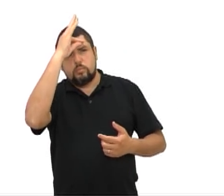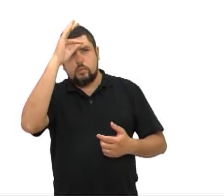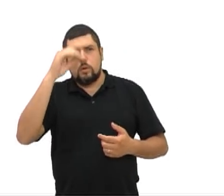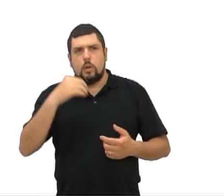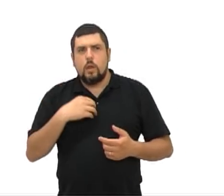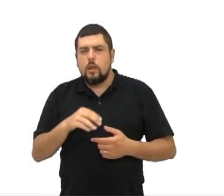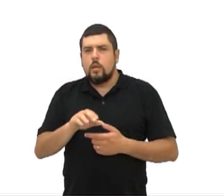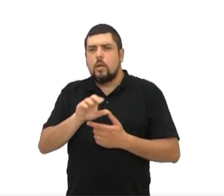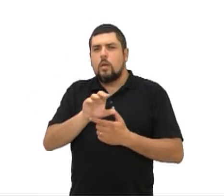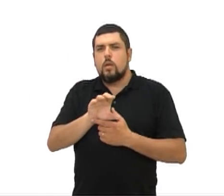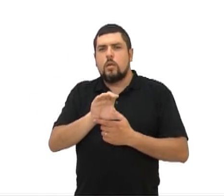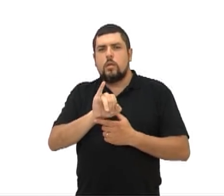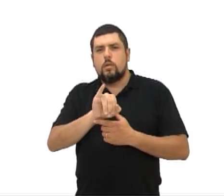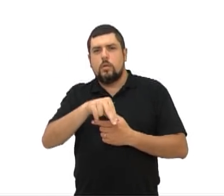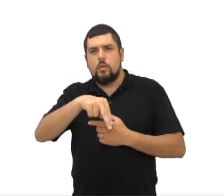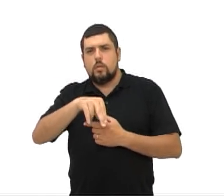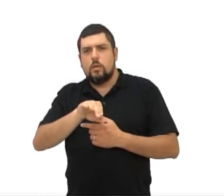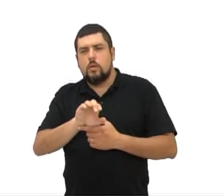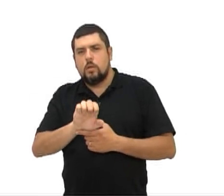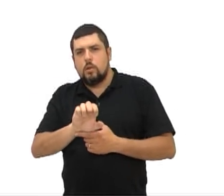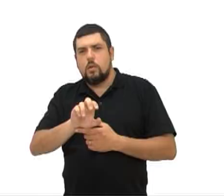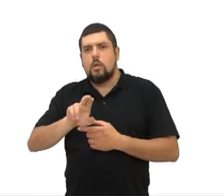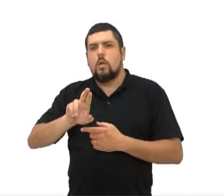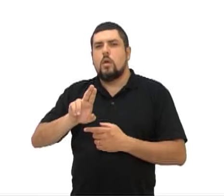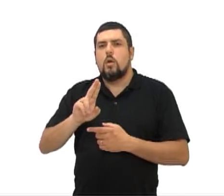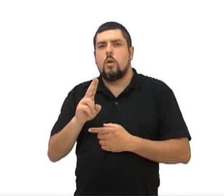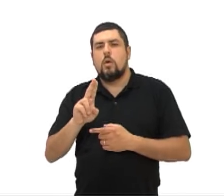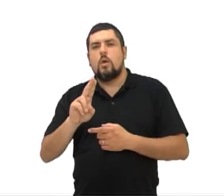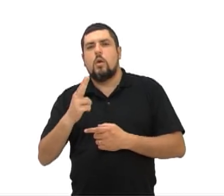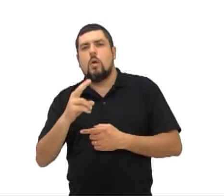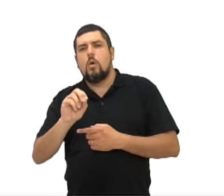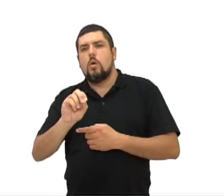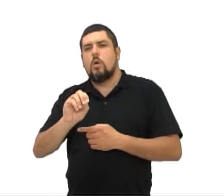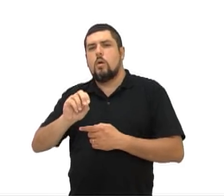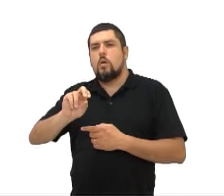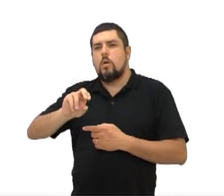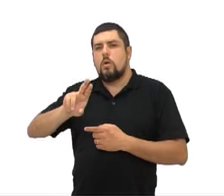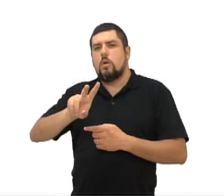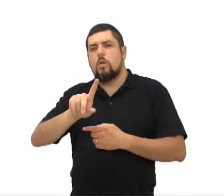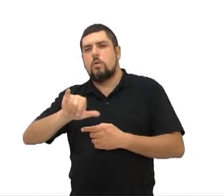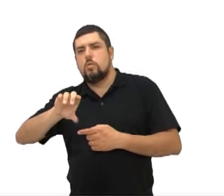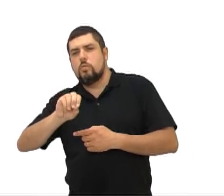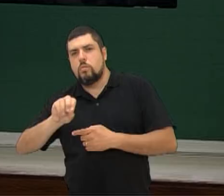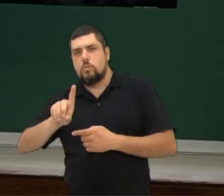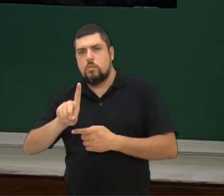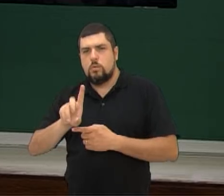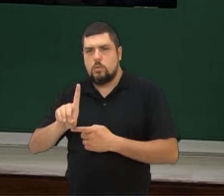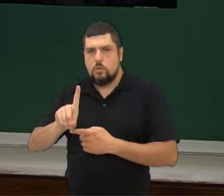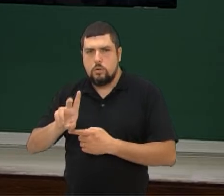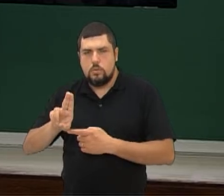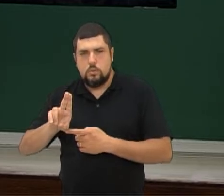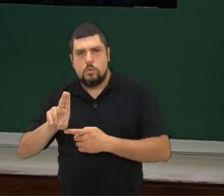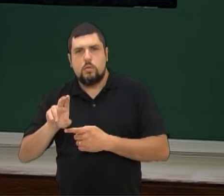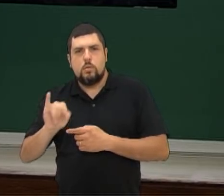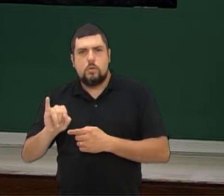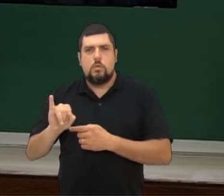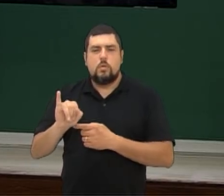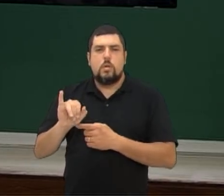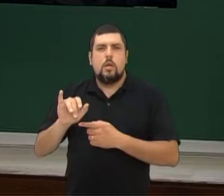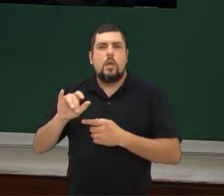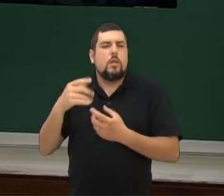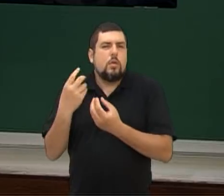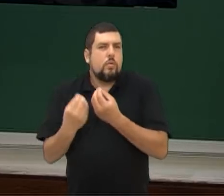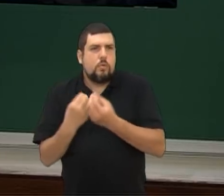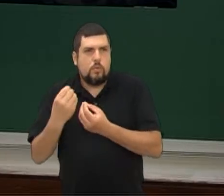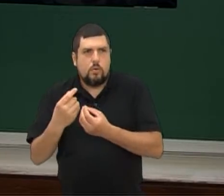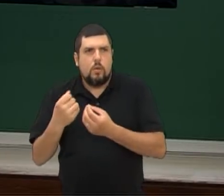Hollywood é um filme tocante sobre uma pessoa em busca de um sonho. Então nós temos ali uma mistura.